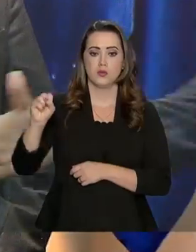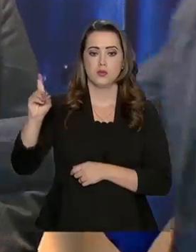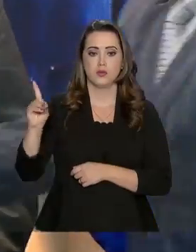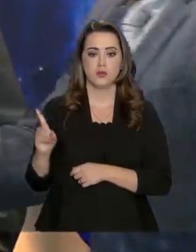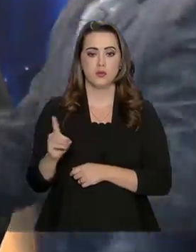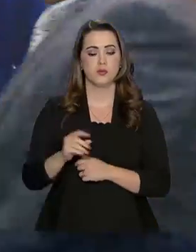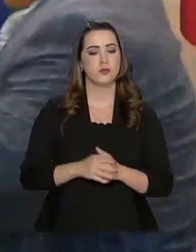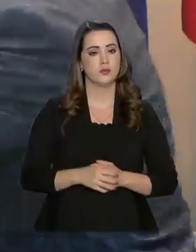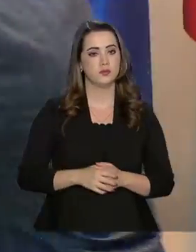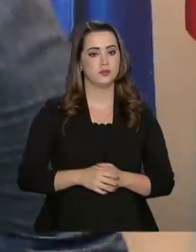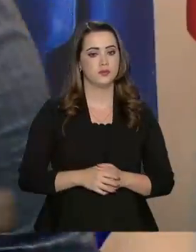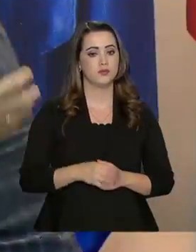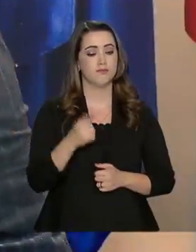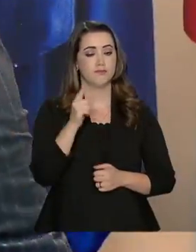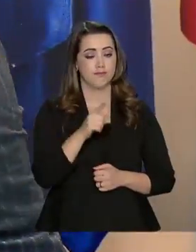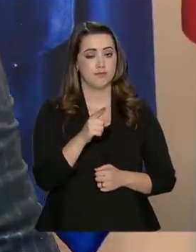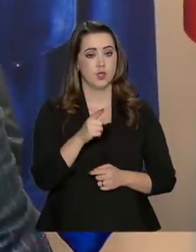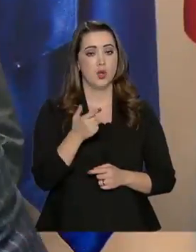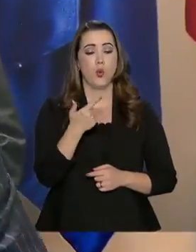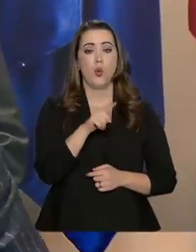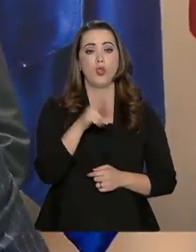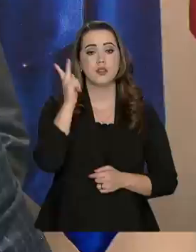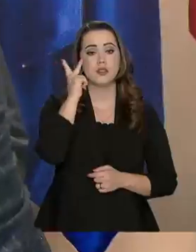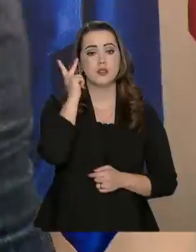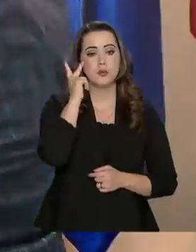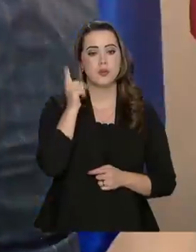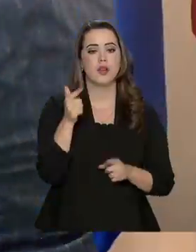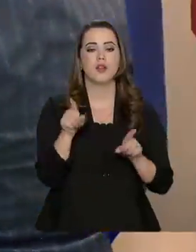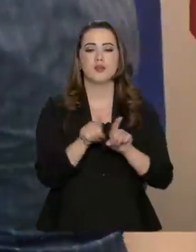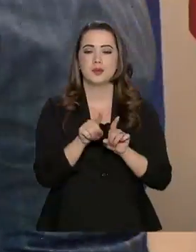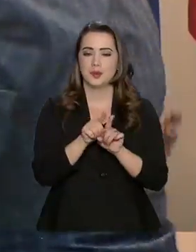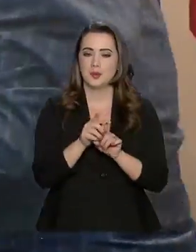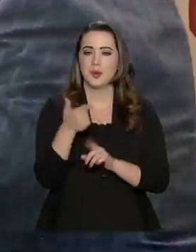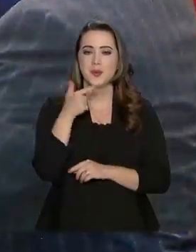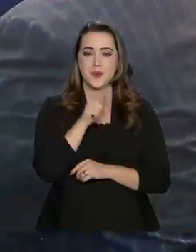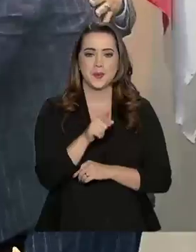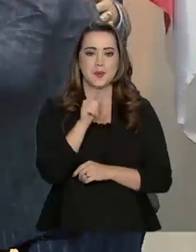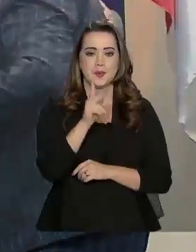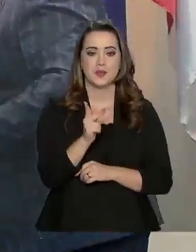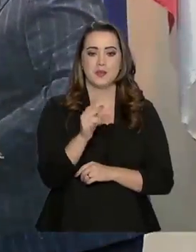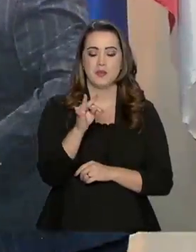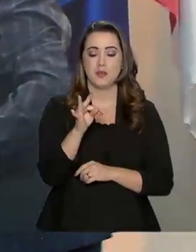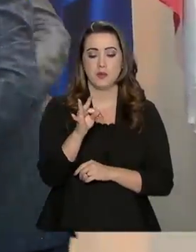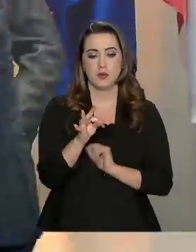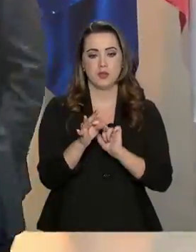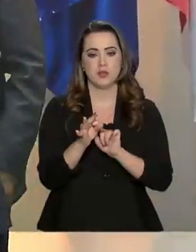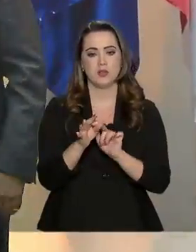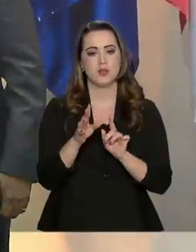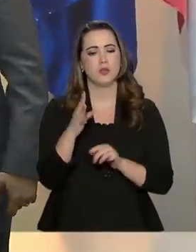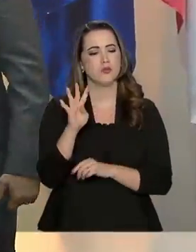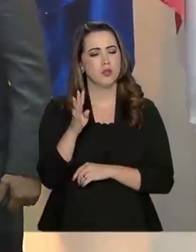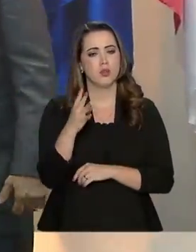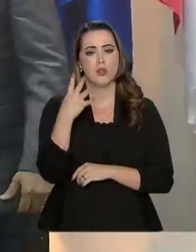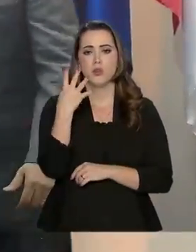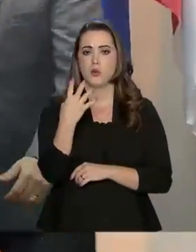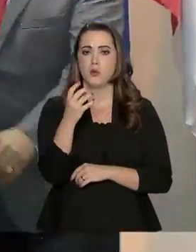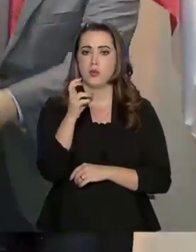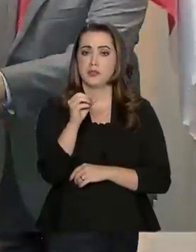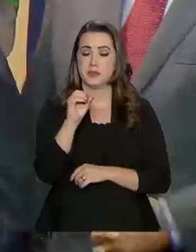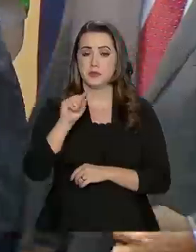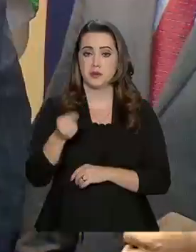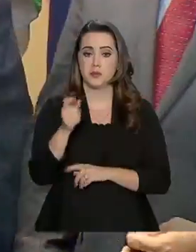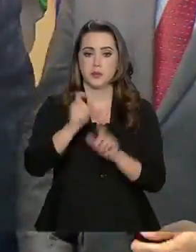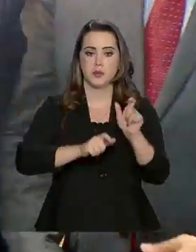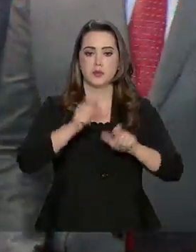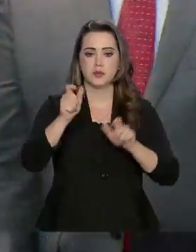Mogi das Cruzes na grande São Paulo foi outro município atendido com o kit a cidade de 450.000